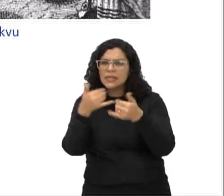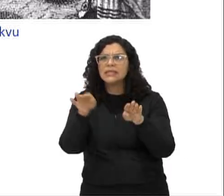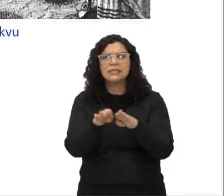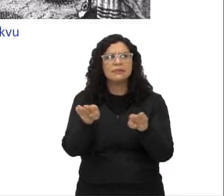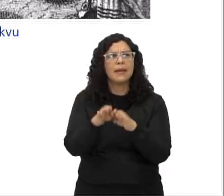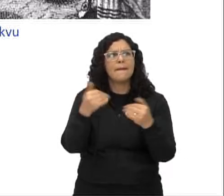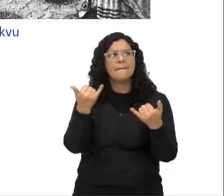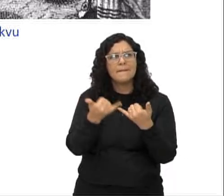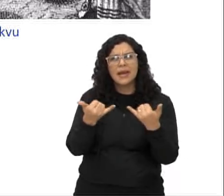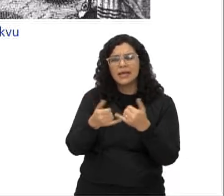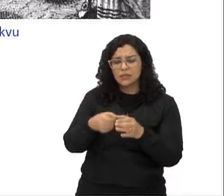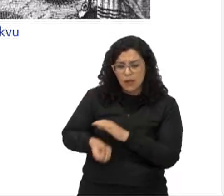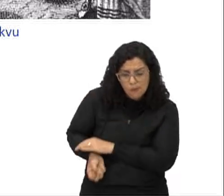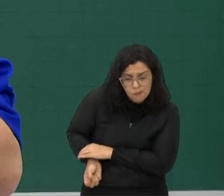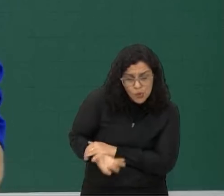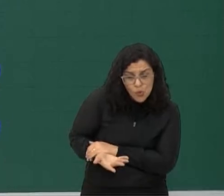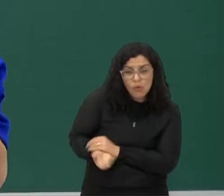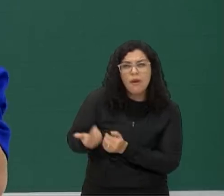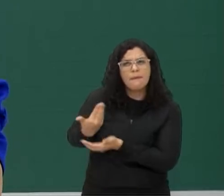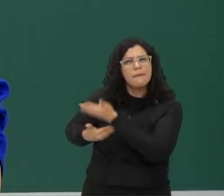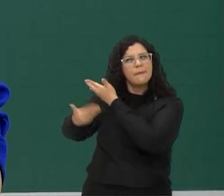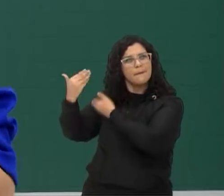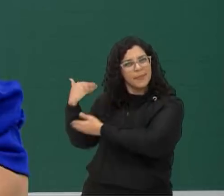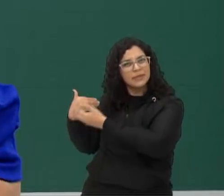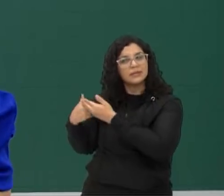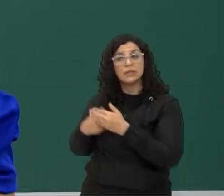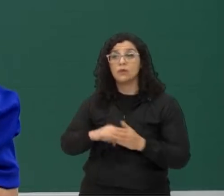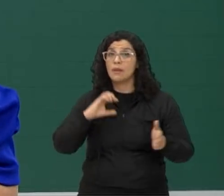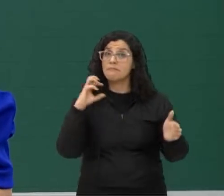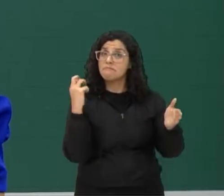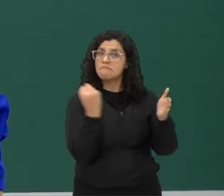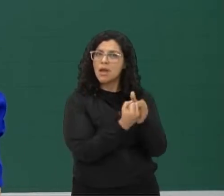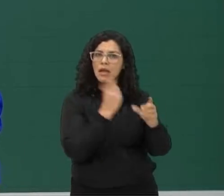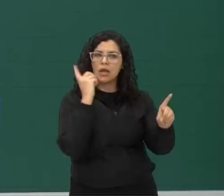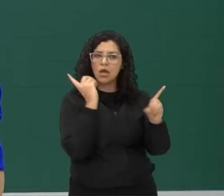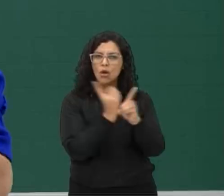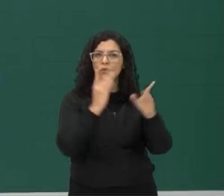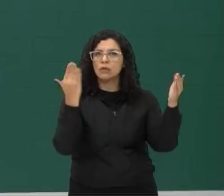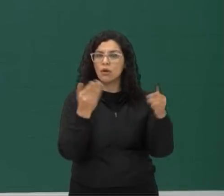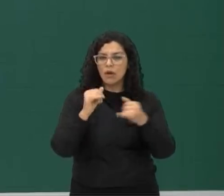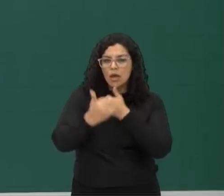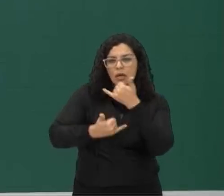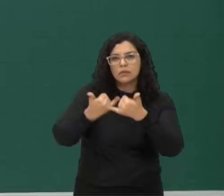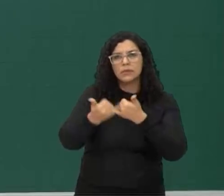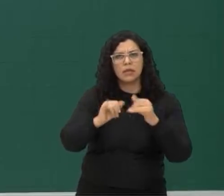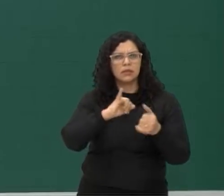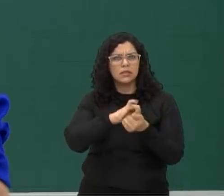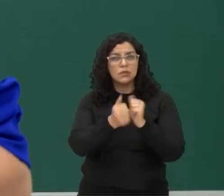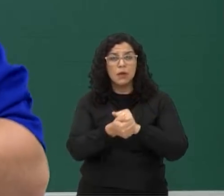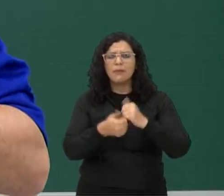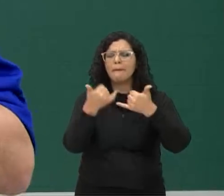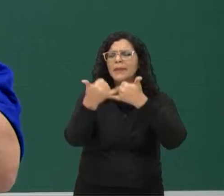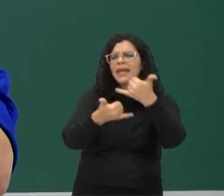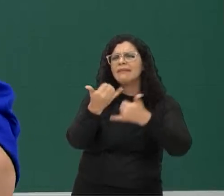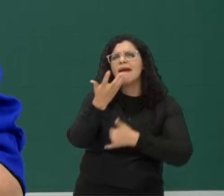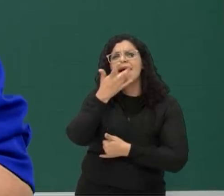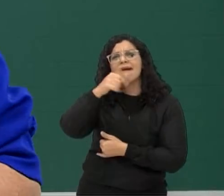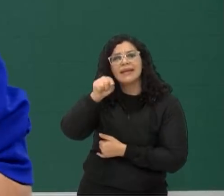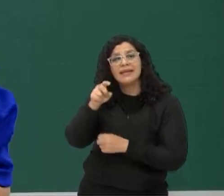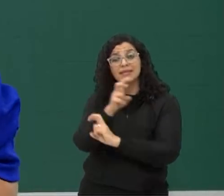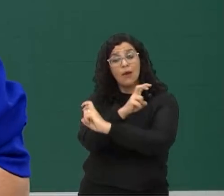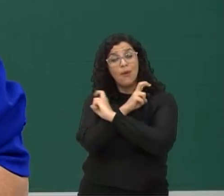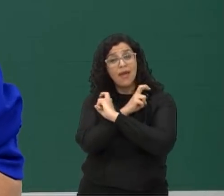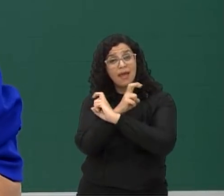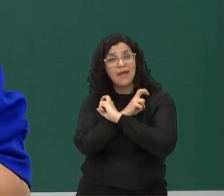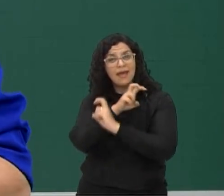primórdio de boliche. Então, olha só, o primeiro registro que a gente tem desse jogo é, na verdade, de um brinquedo que talvez